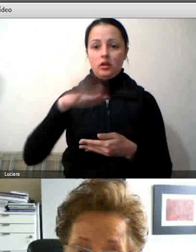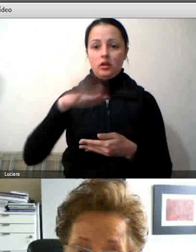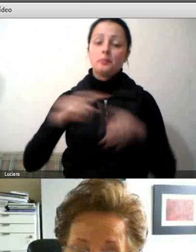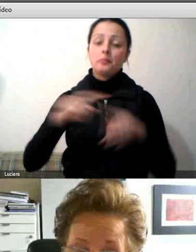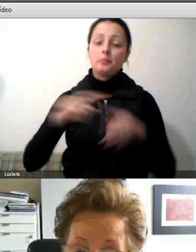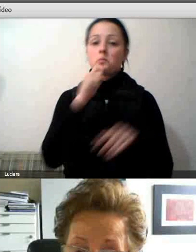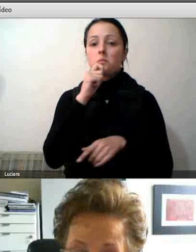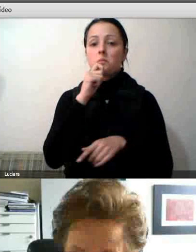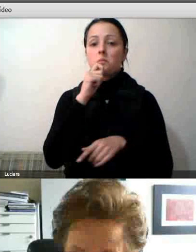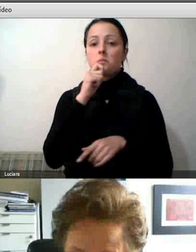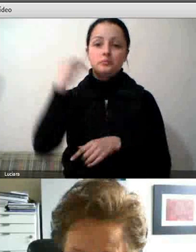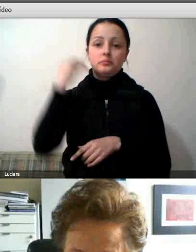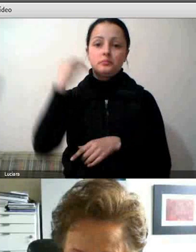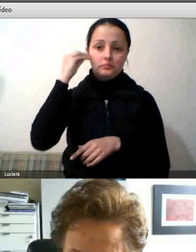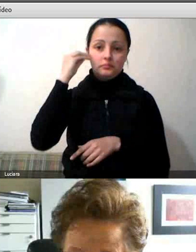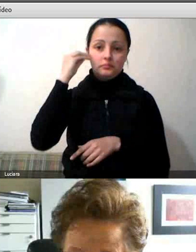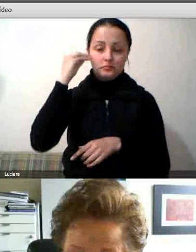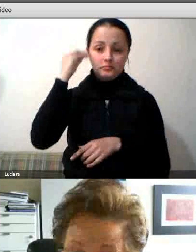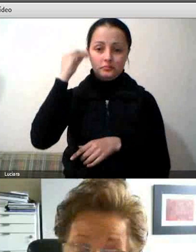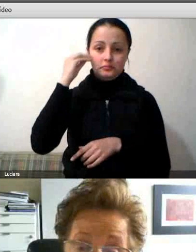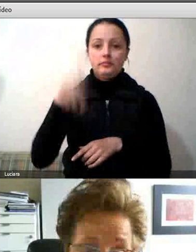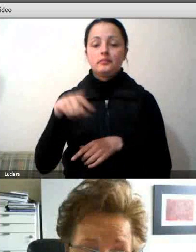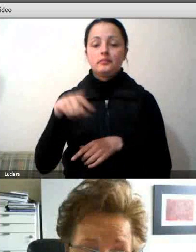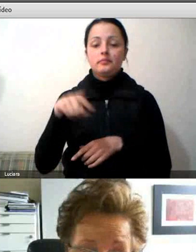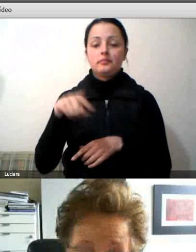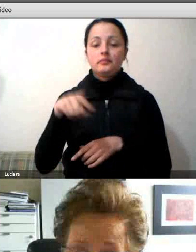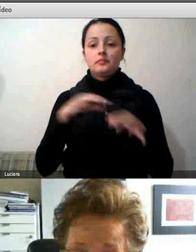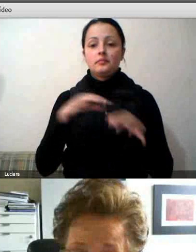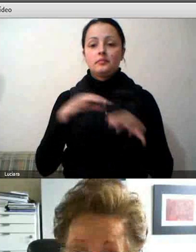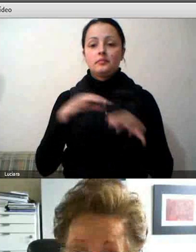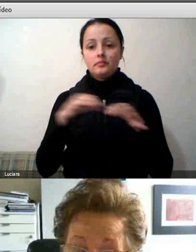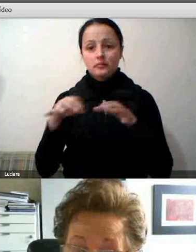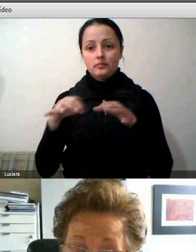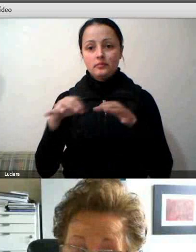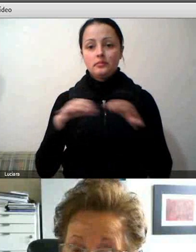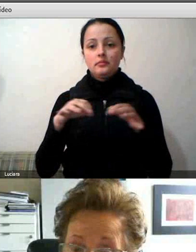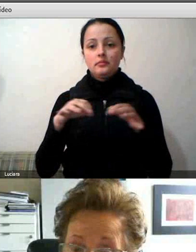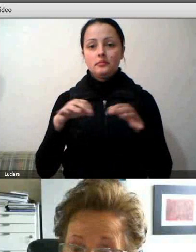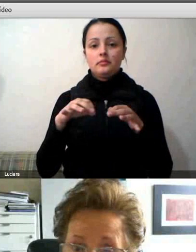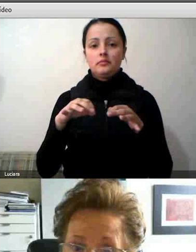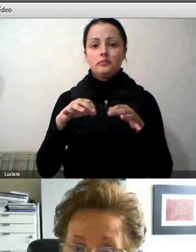chama projeto UCA. O projeto UCA, ele